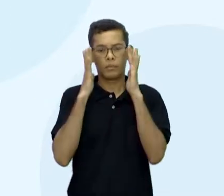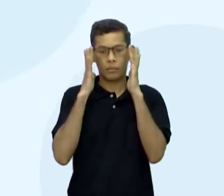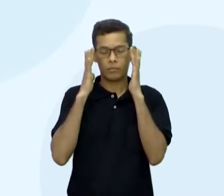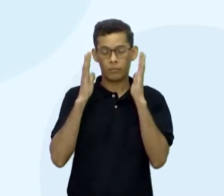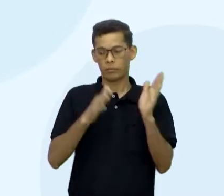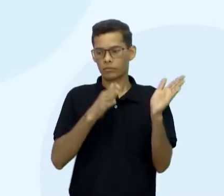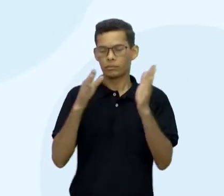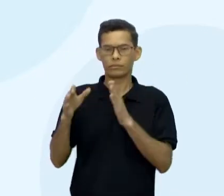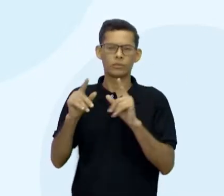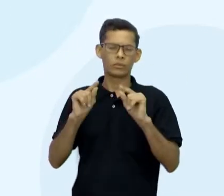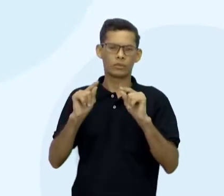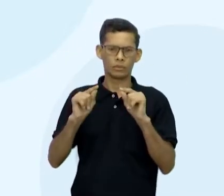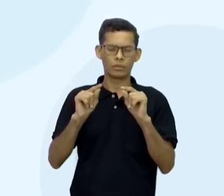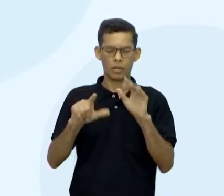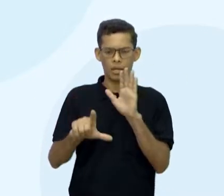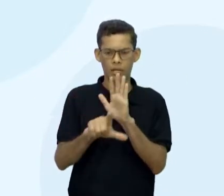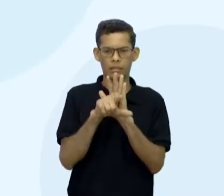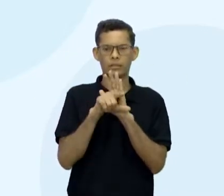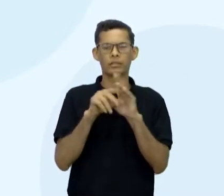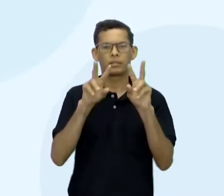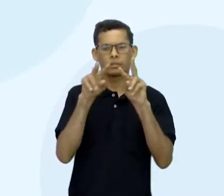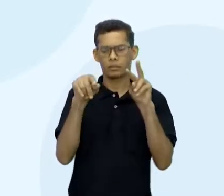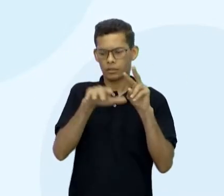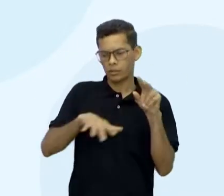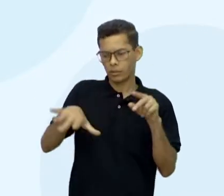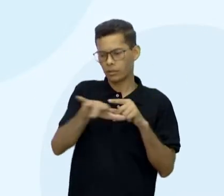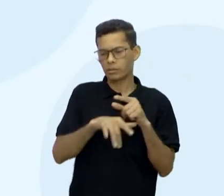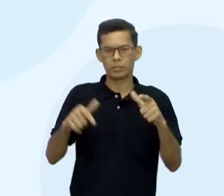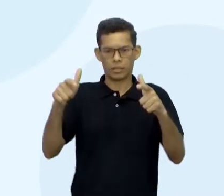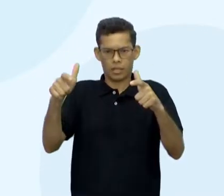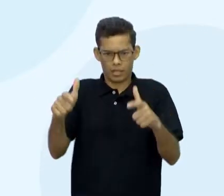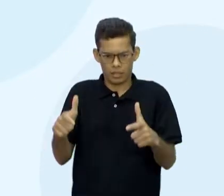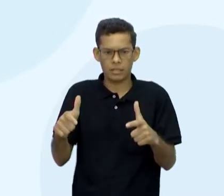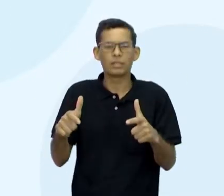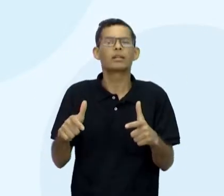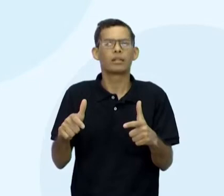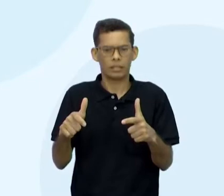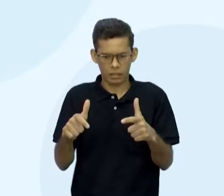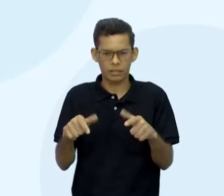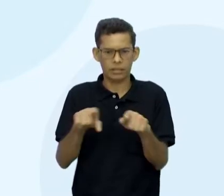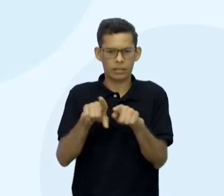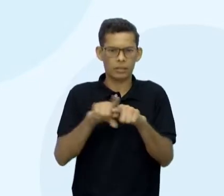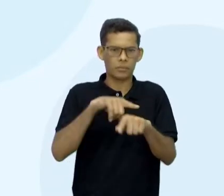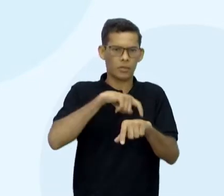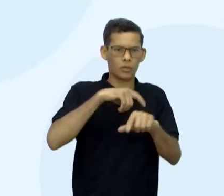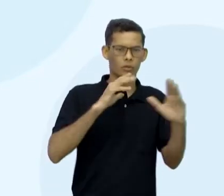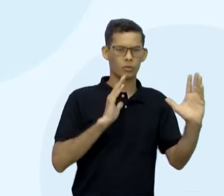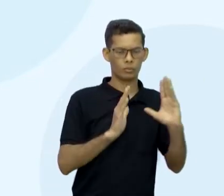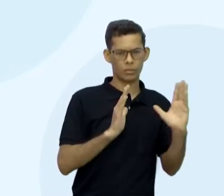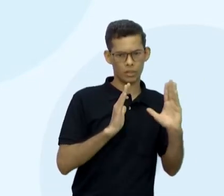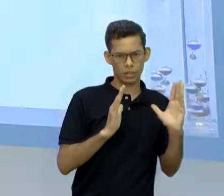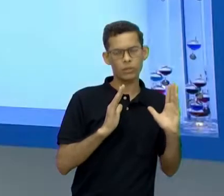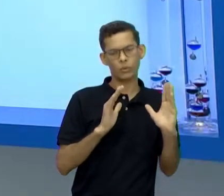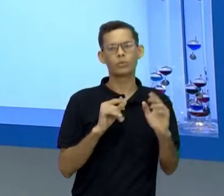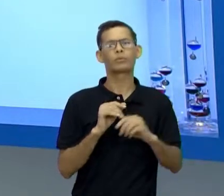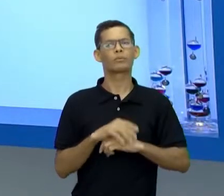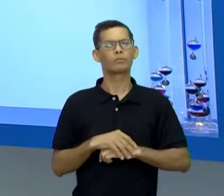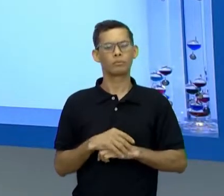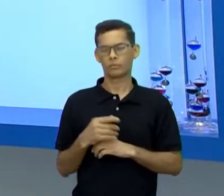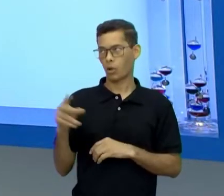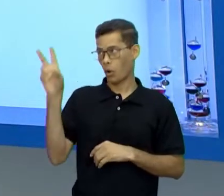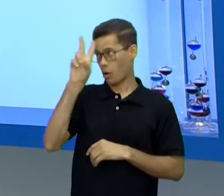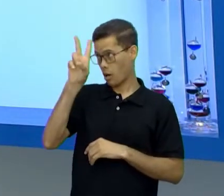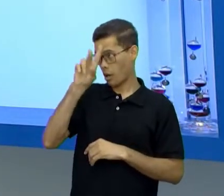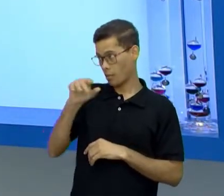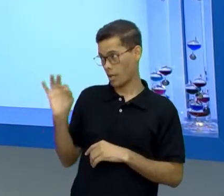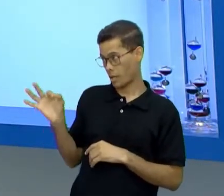vai órbitas, né? A lei das órbitas, a lei das áreas e a lei dos períodos, certo? Relembrando isso, gente, relembrando